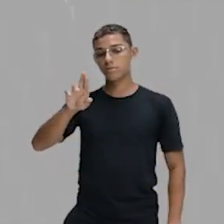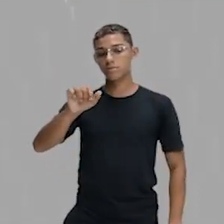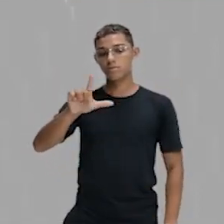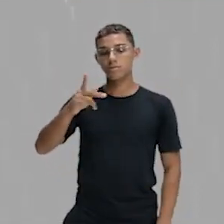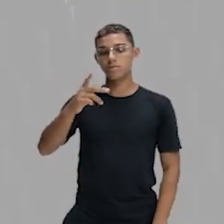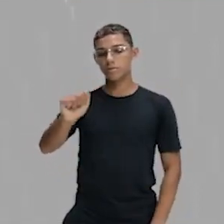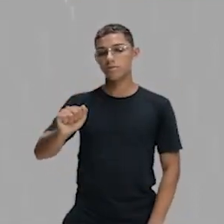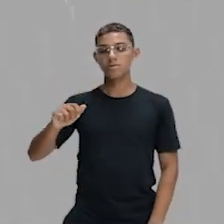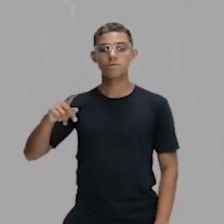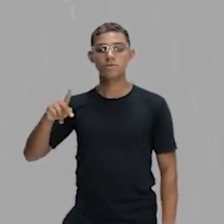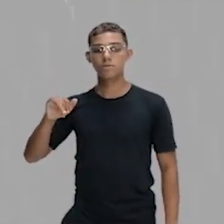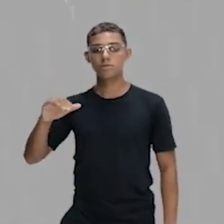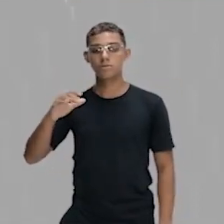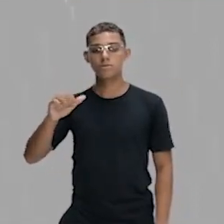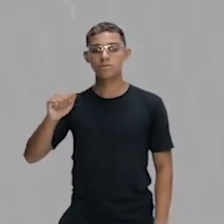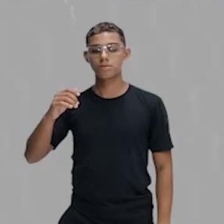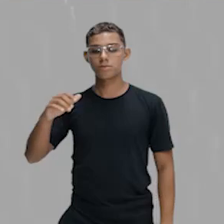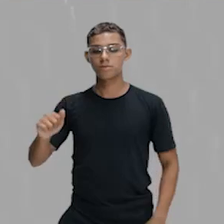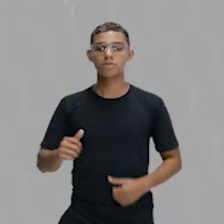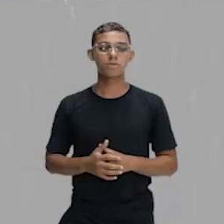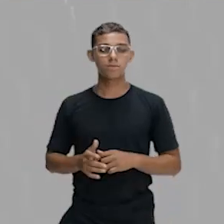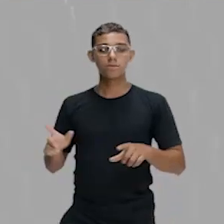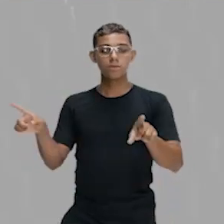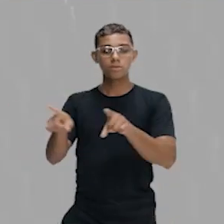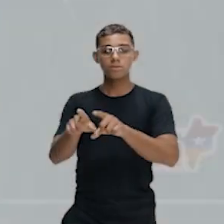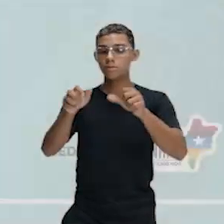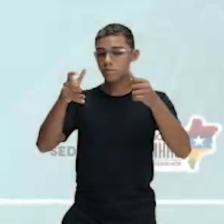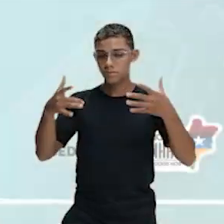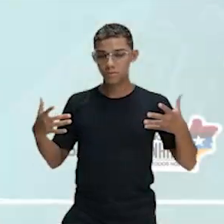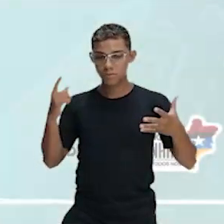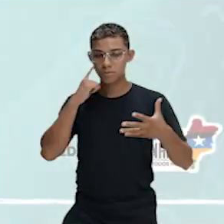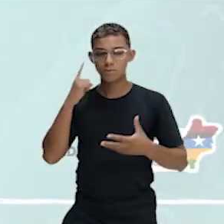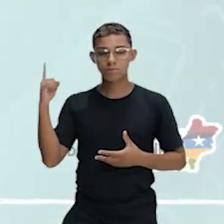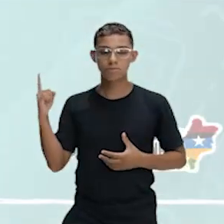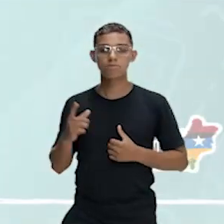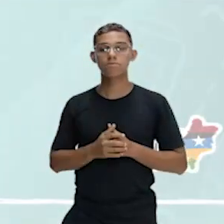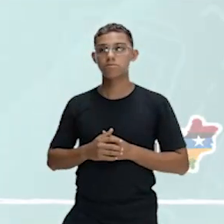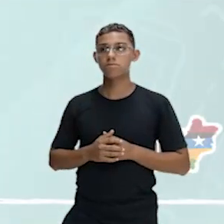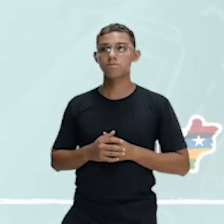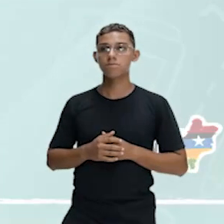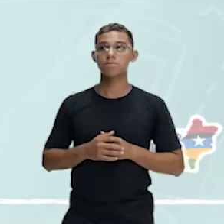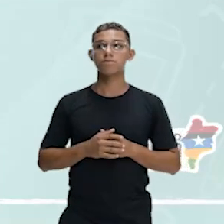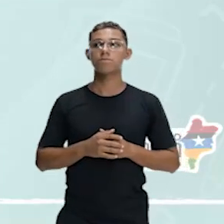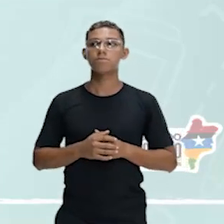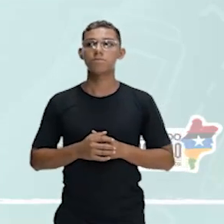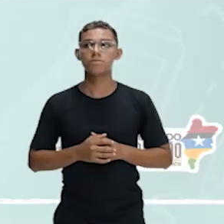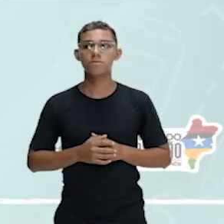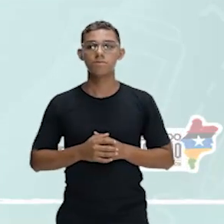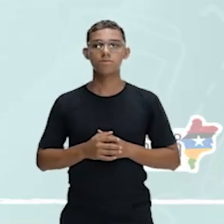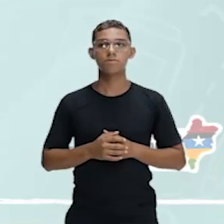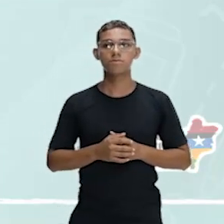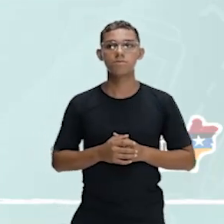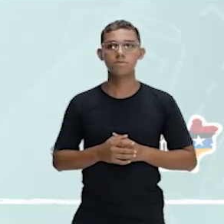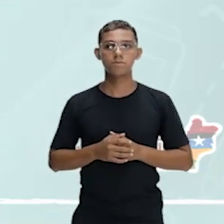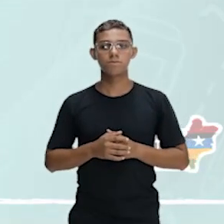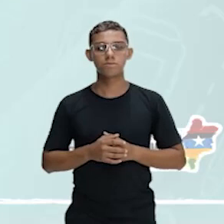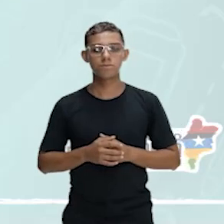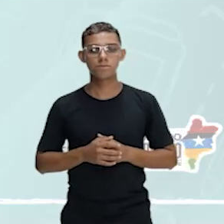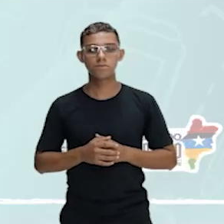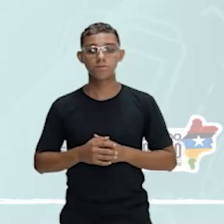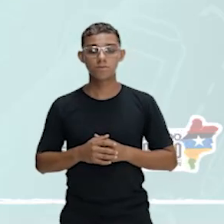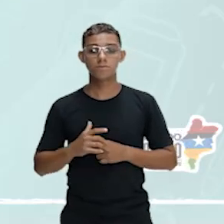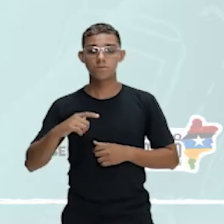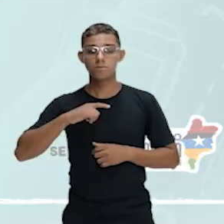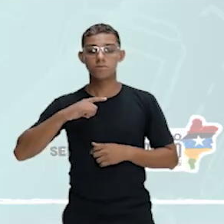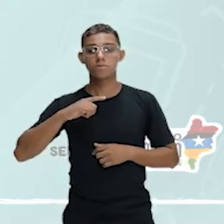gralha picaça. E no caso do domínio das araucárias, nós temos a mata de